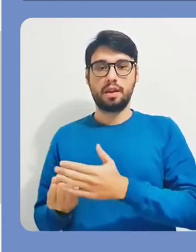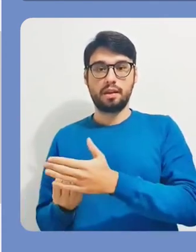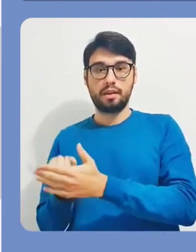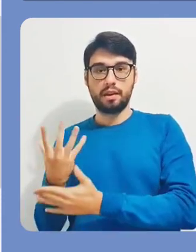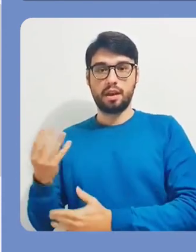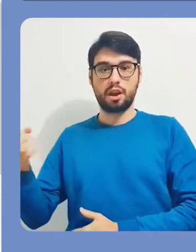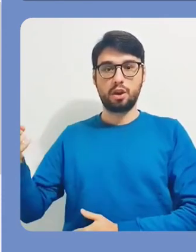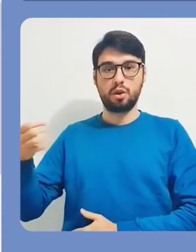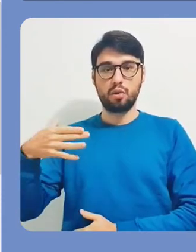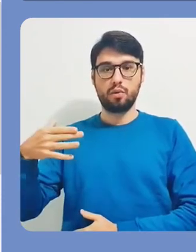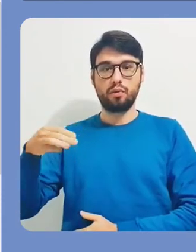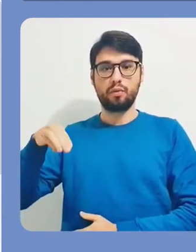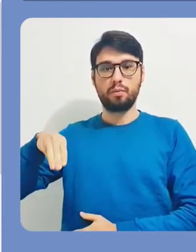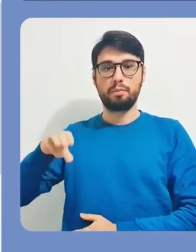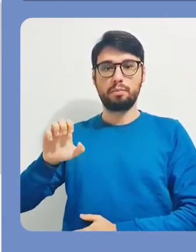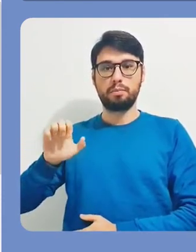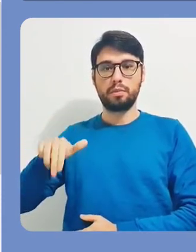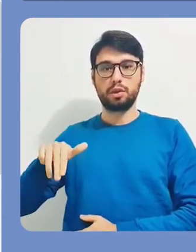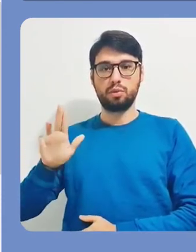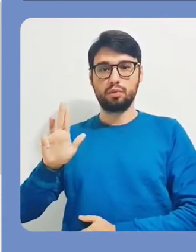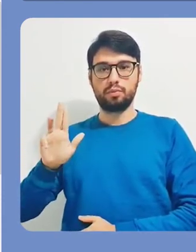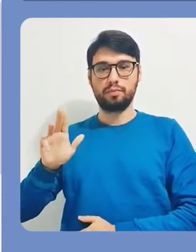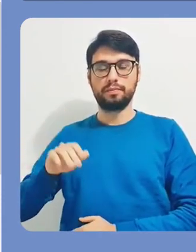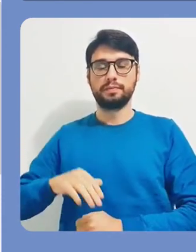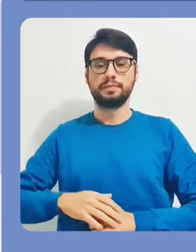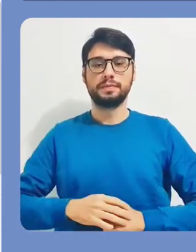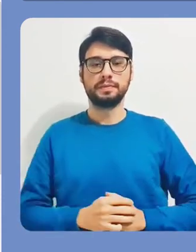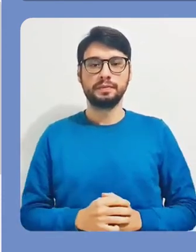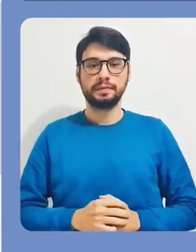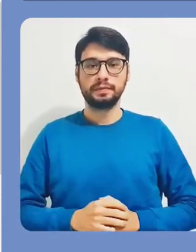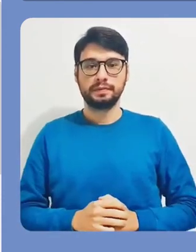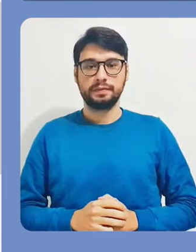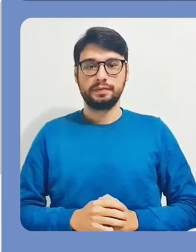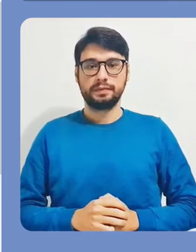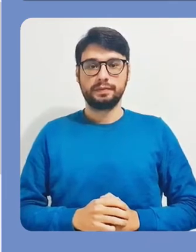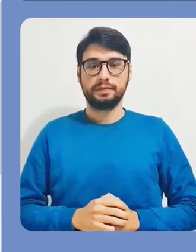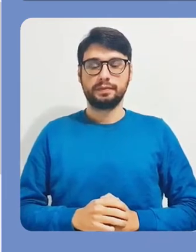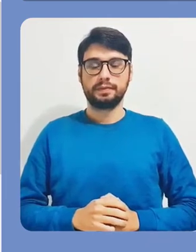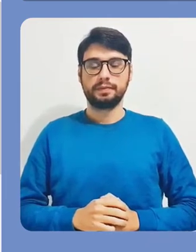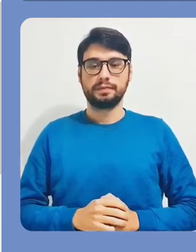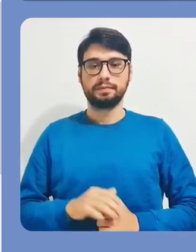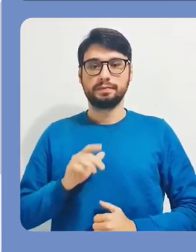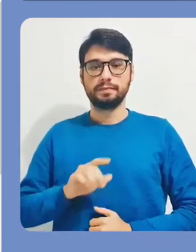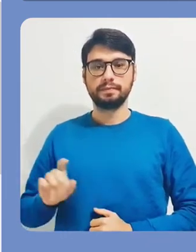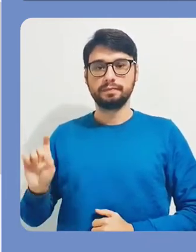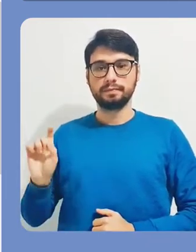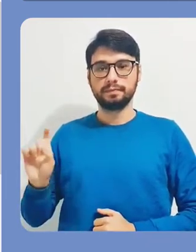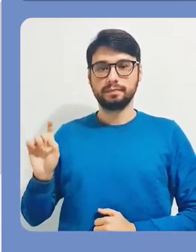menu criado, então eu vou vir aqui nessa opção Criar um novo menu.